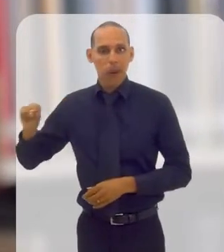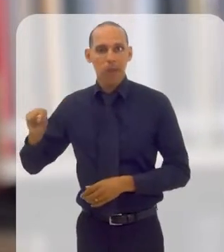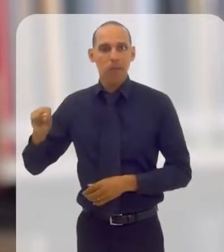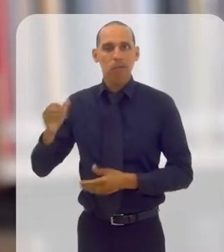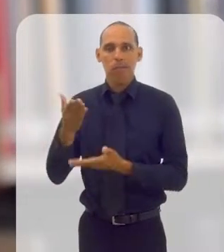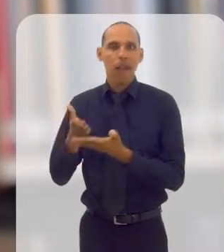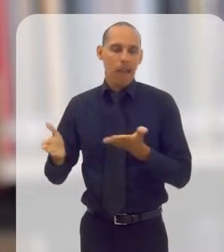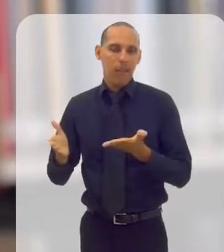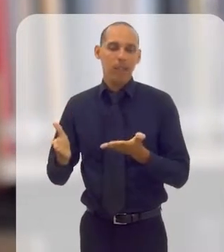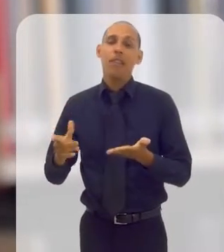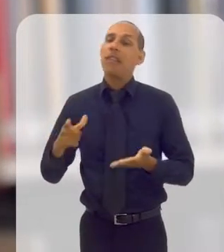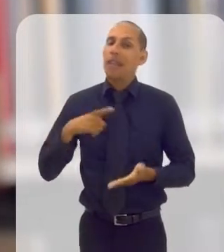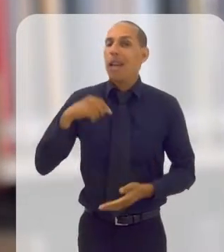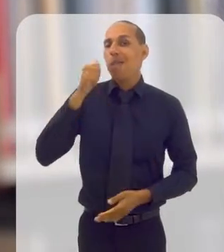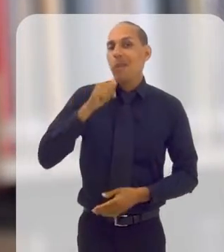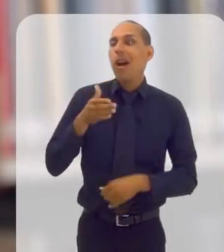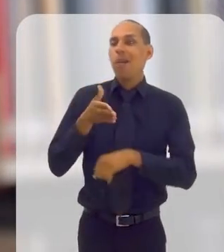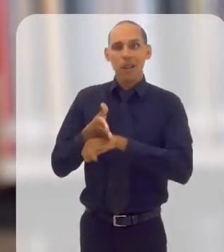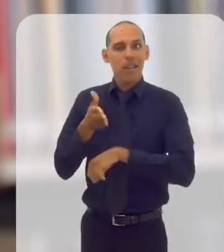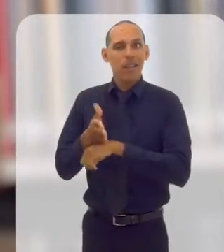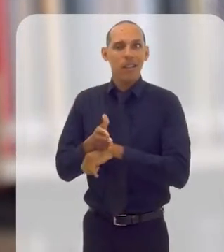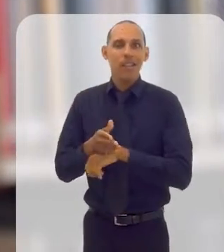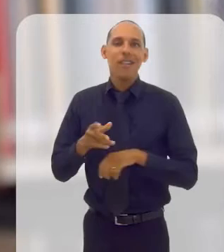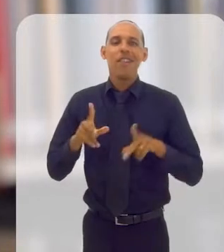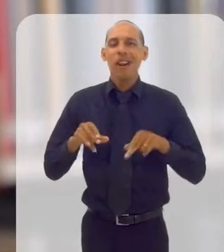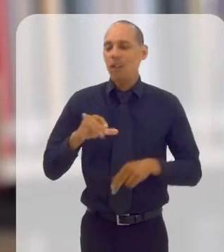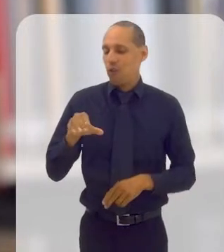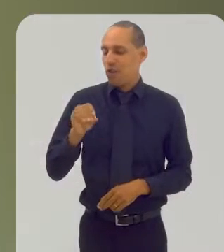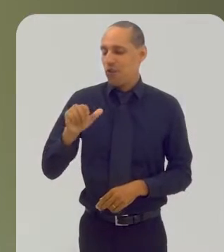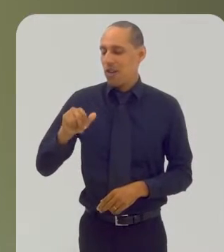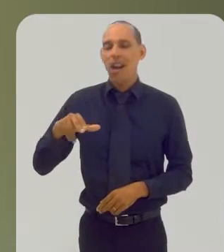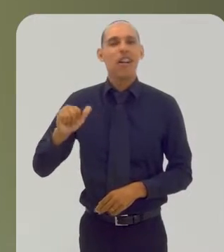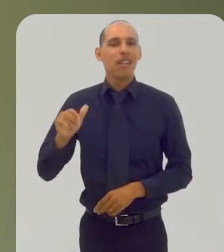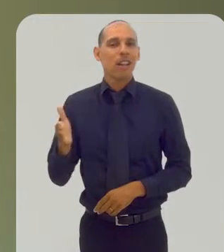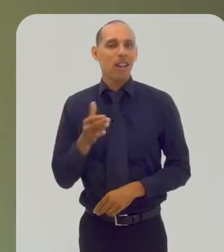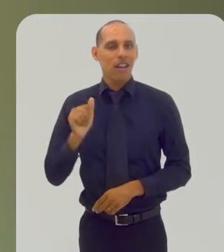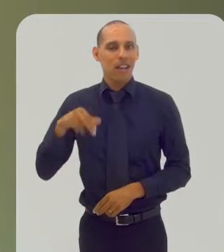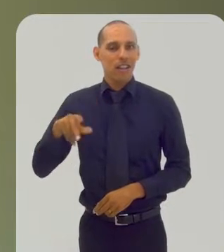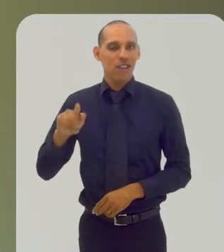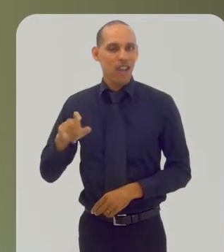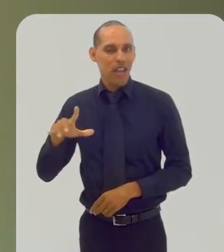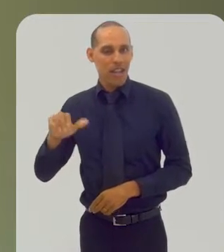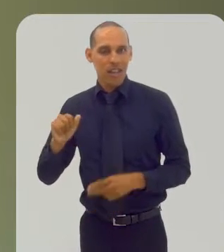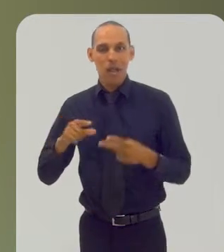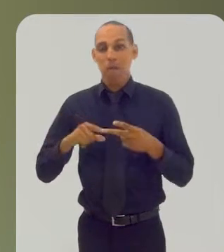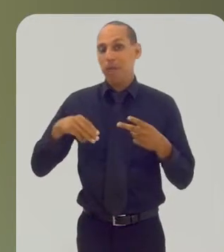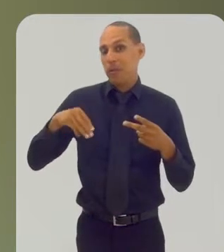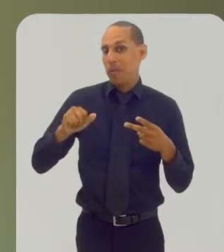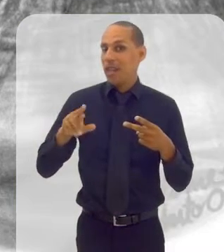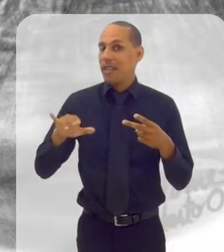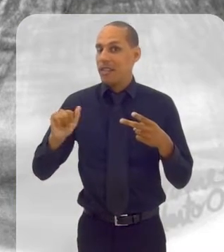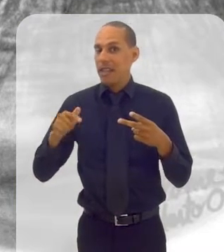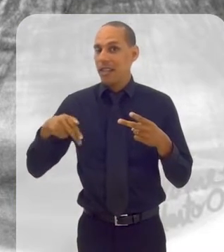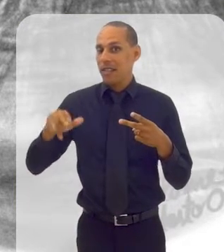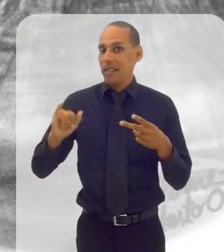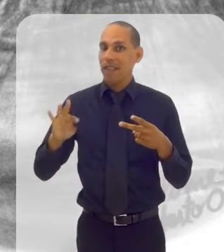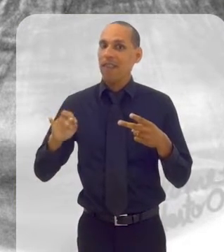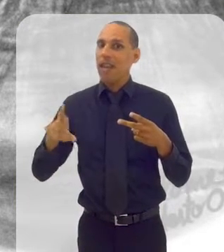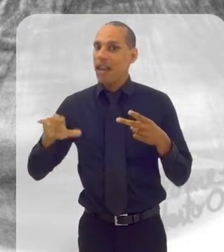de participações femininas, como a Joana Angélica, a Maria Quitéria e a Maria